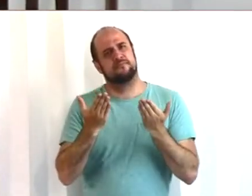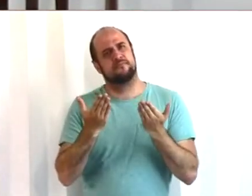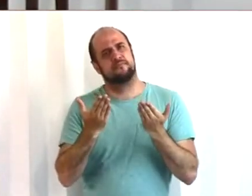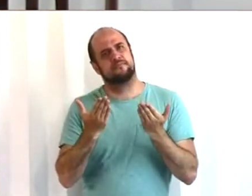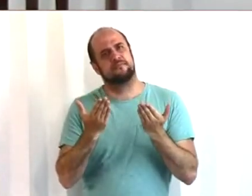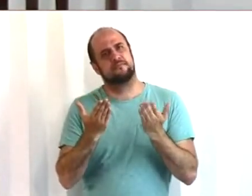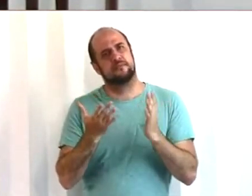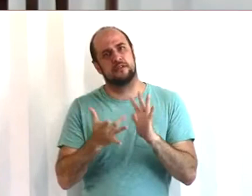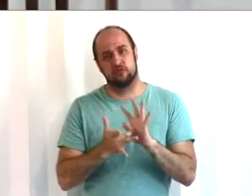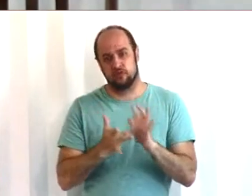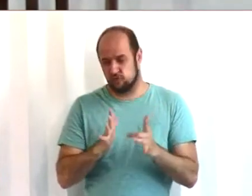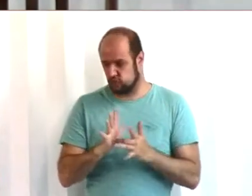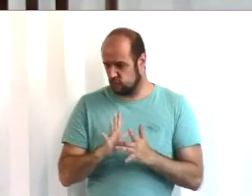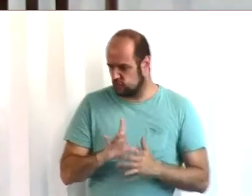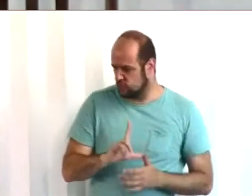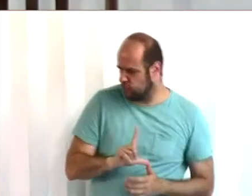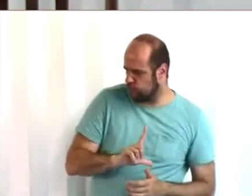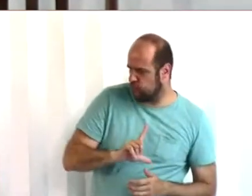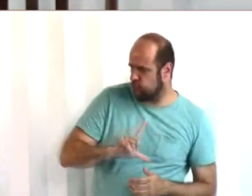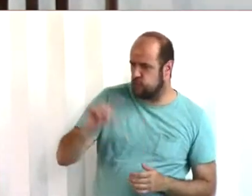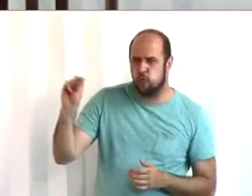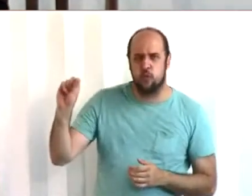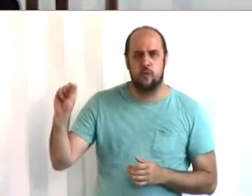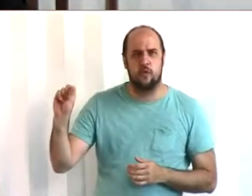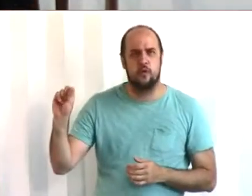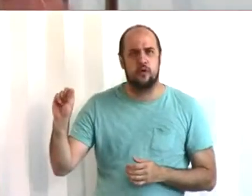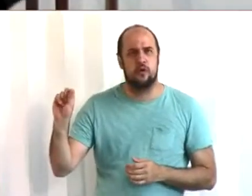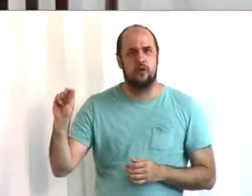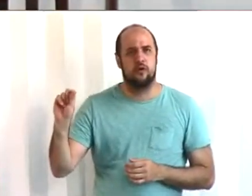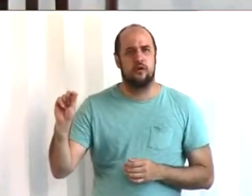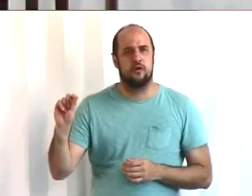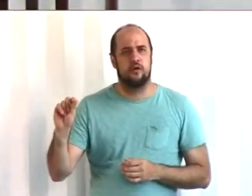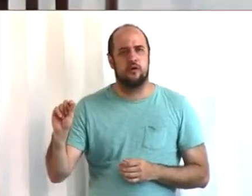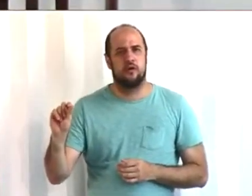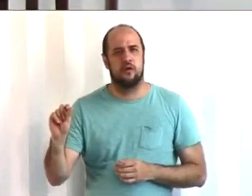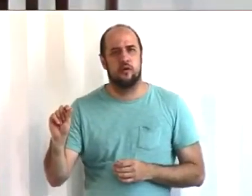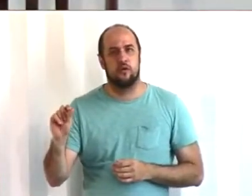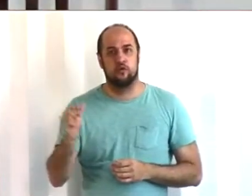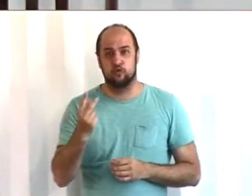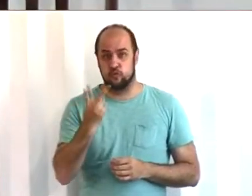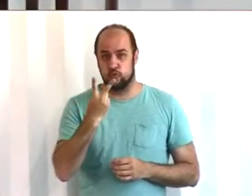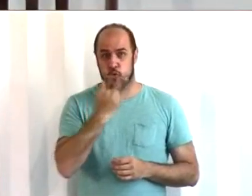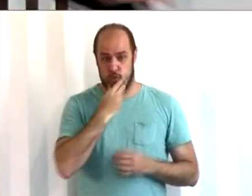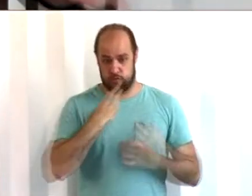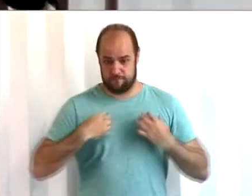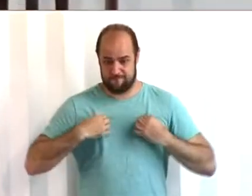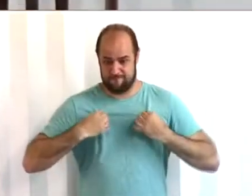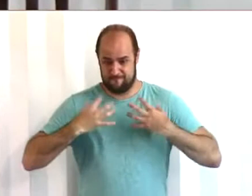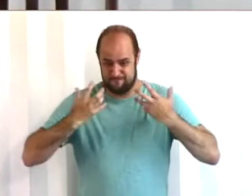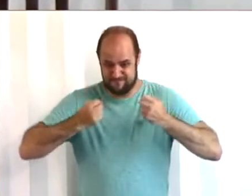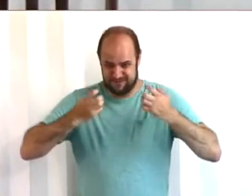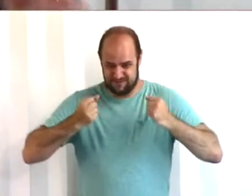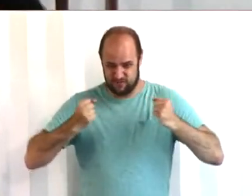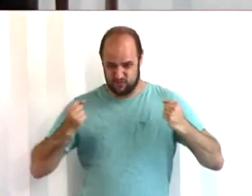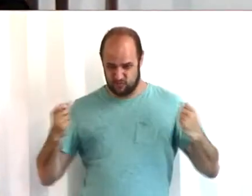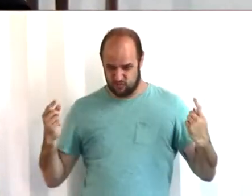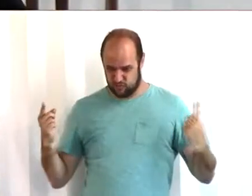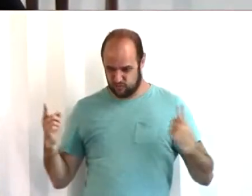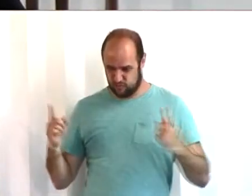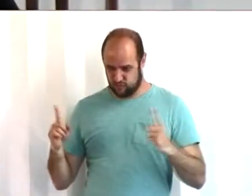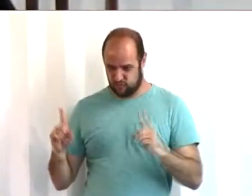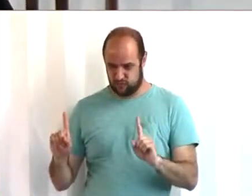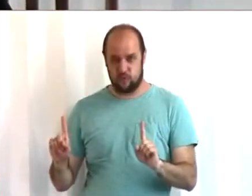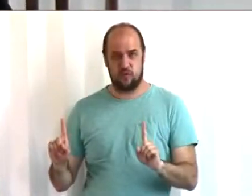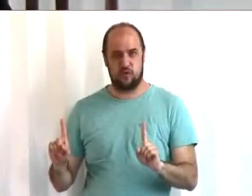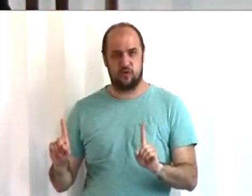ausentava, sumindo da vista dos discípulos, 2 varões vestidos de branco, chegaram ao lado